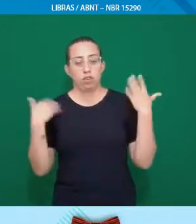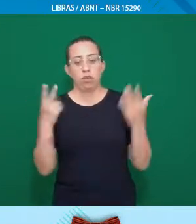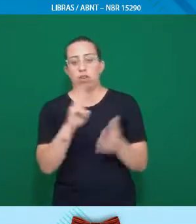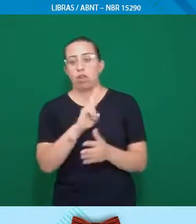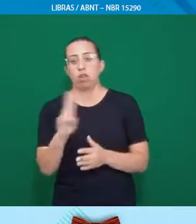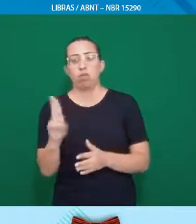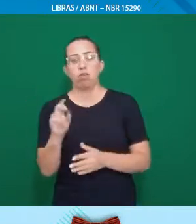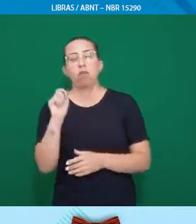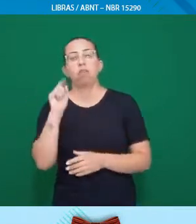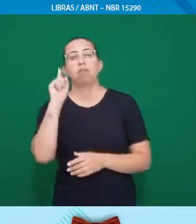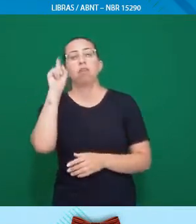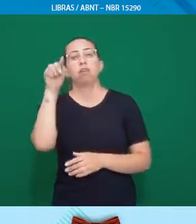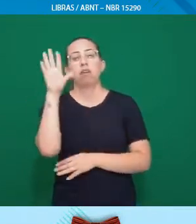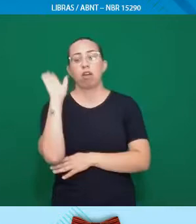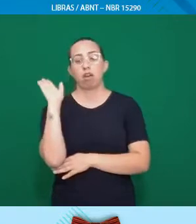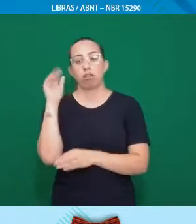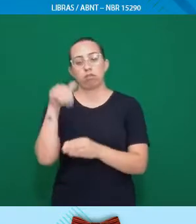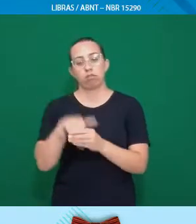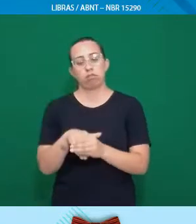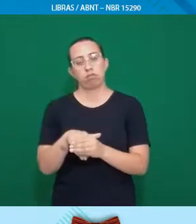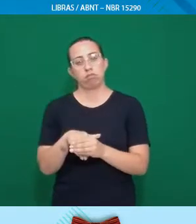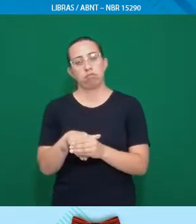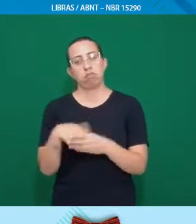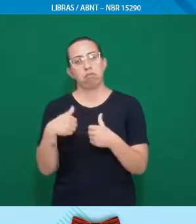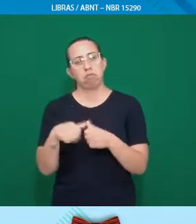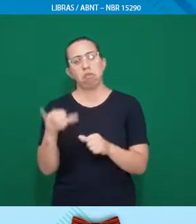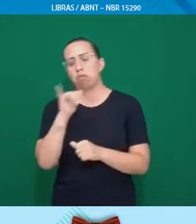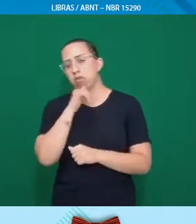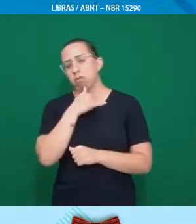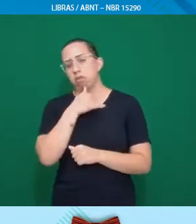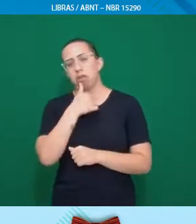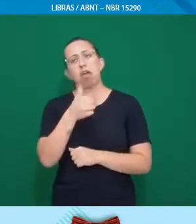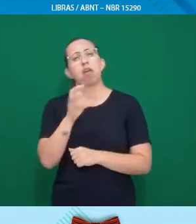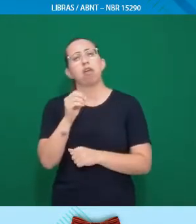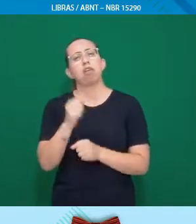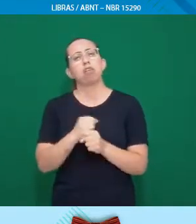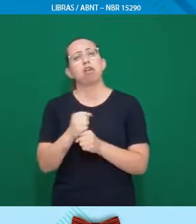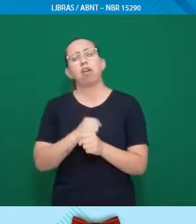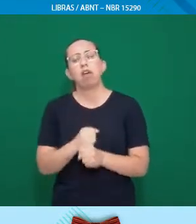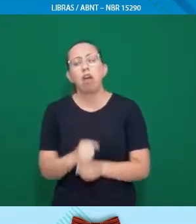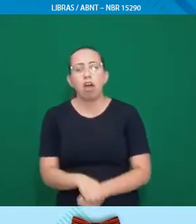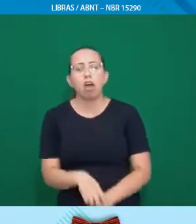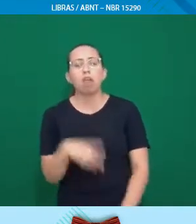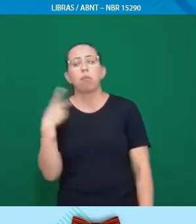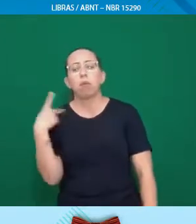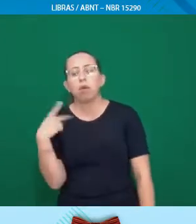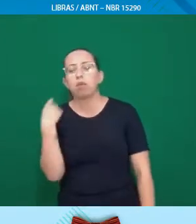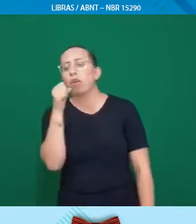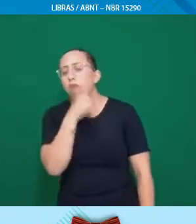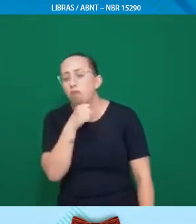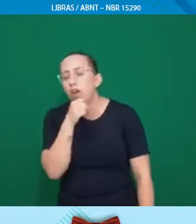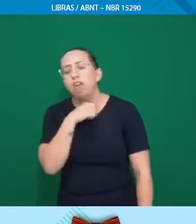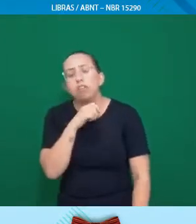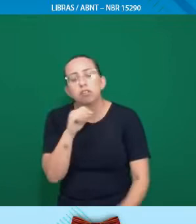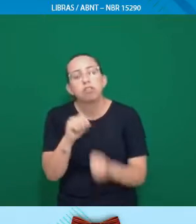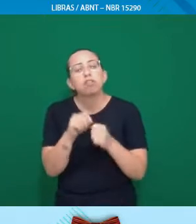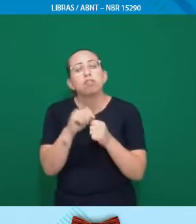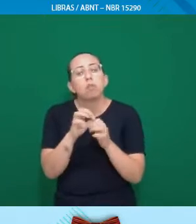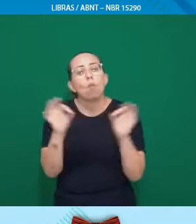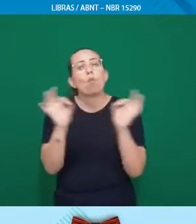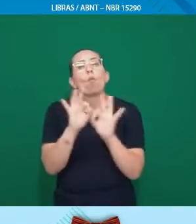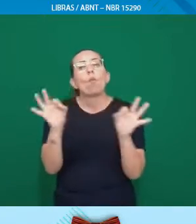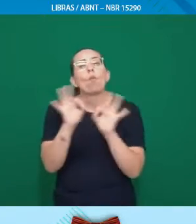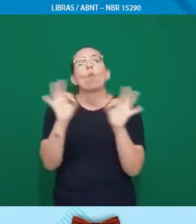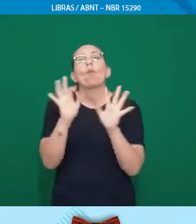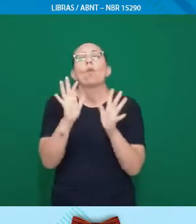nomes dos nossos pré-candidatos que nós temos por aí também né bom então a senha na política não fizeram não fizeram nado pela nossa